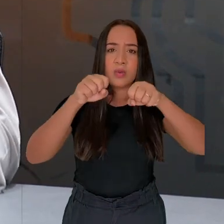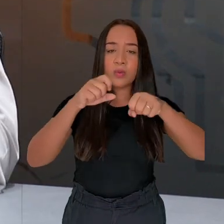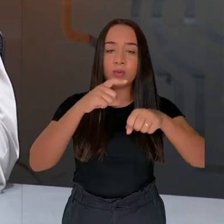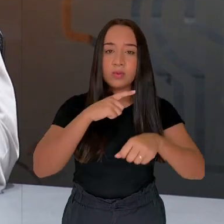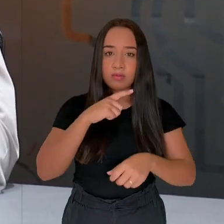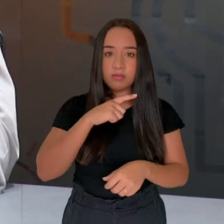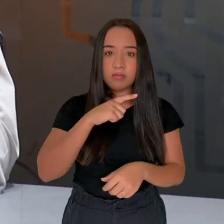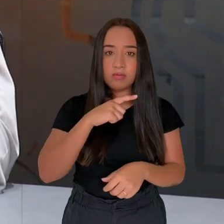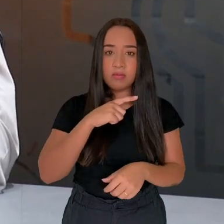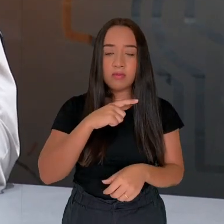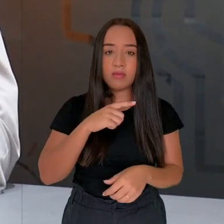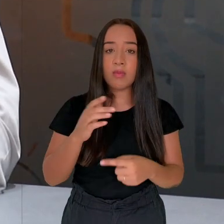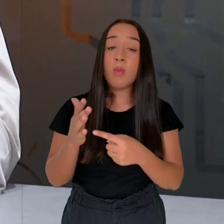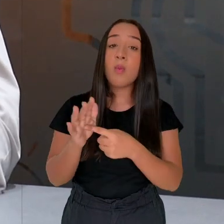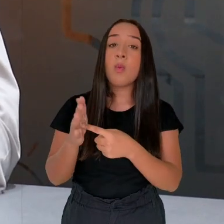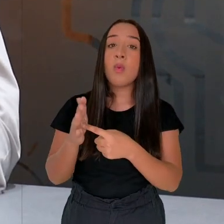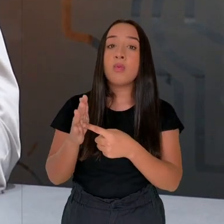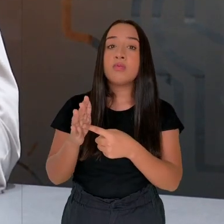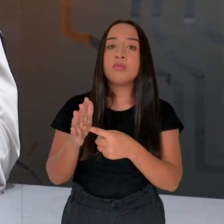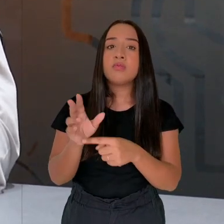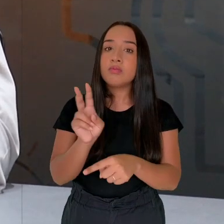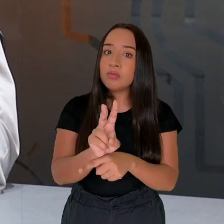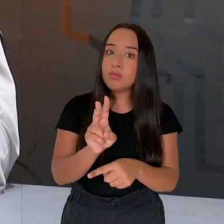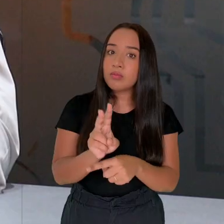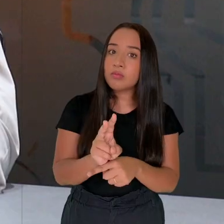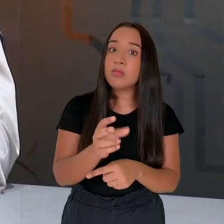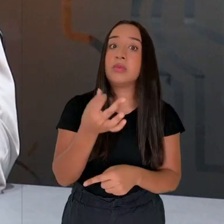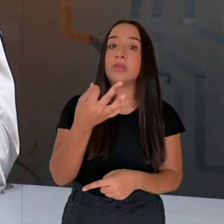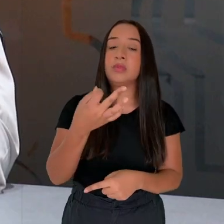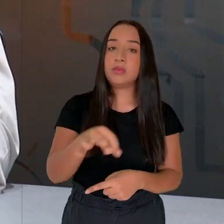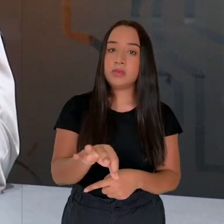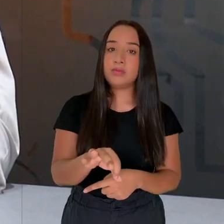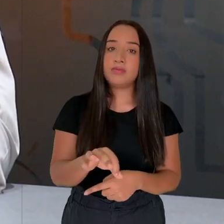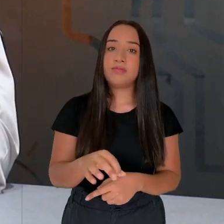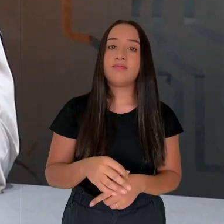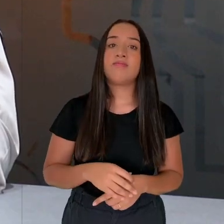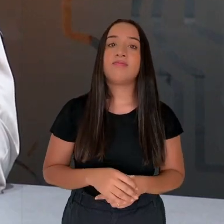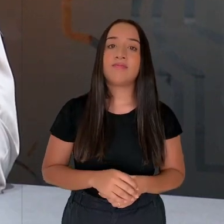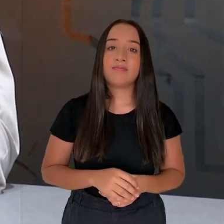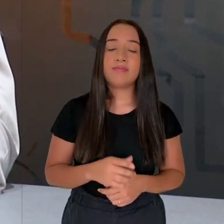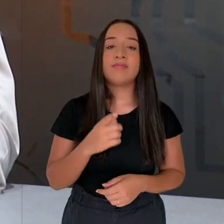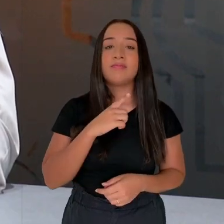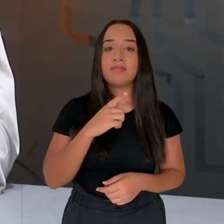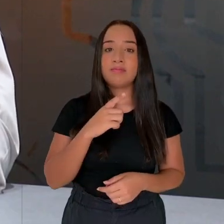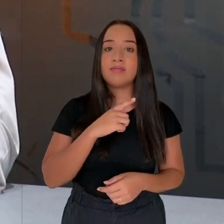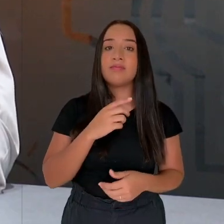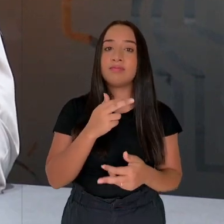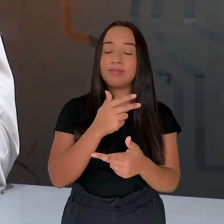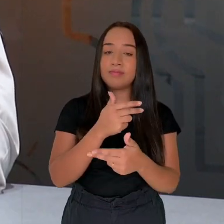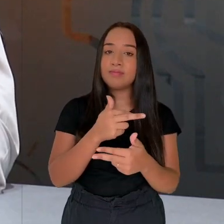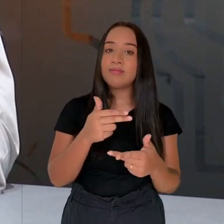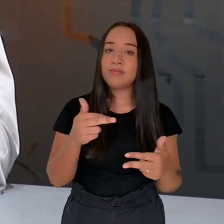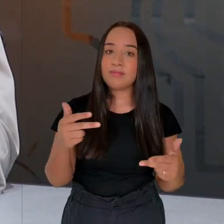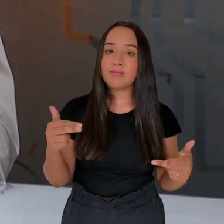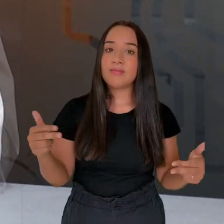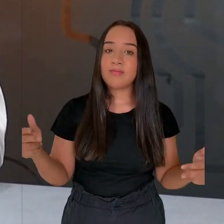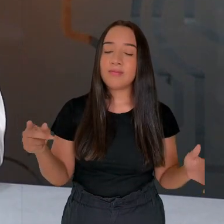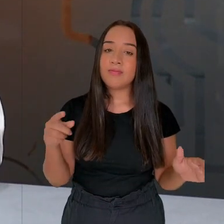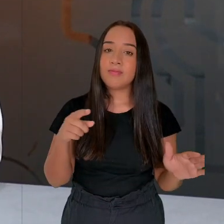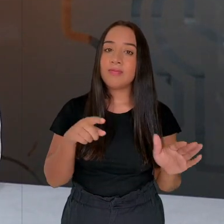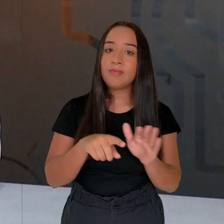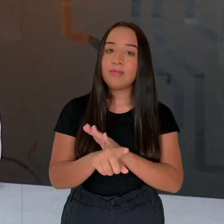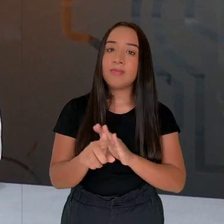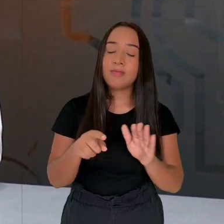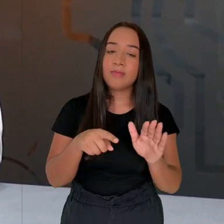operação, né, inicialmente pela logística, para diminuir o tempo de máquina parada. A